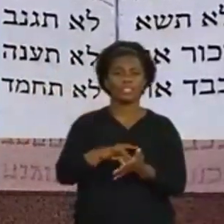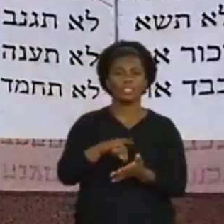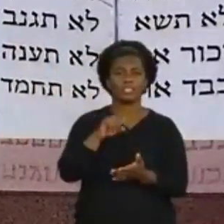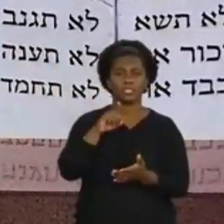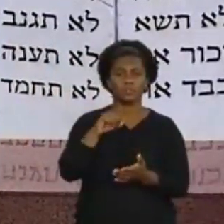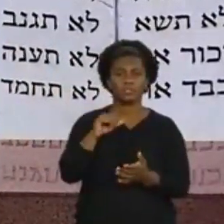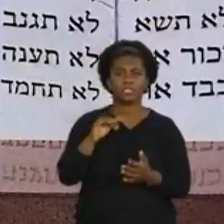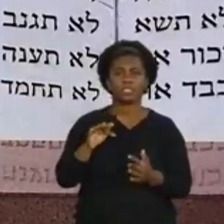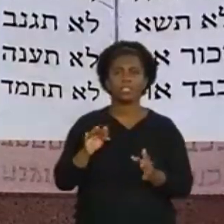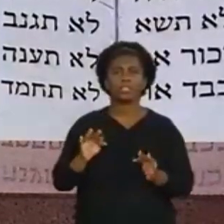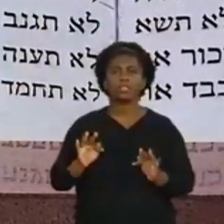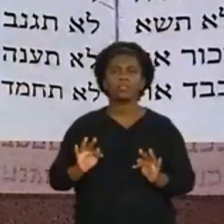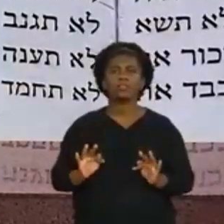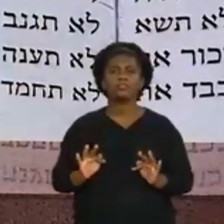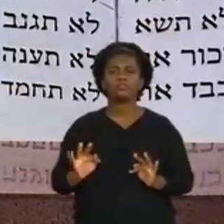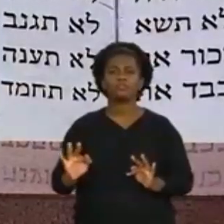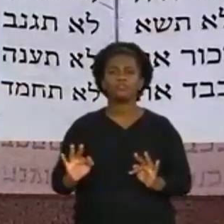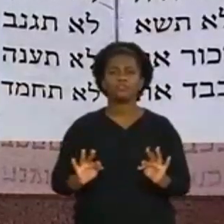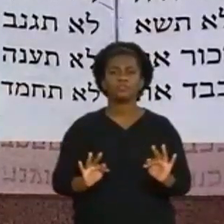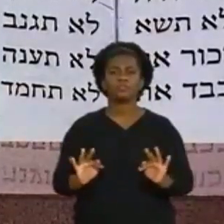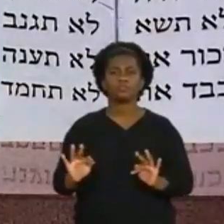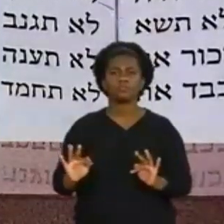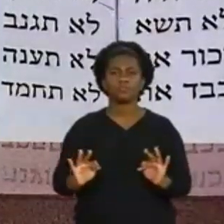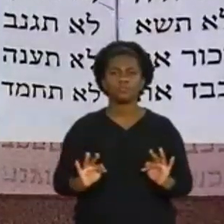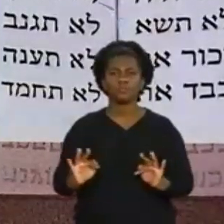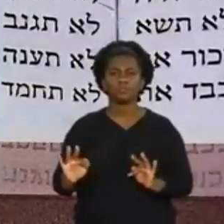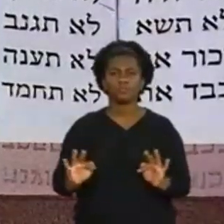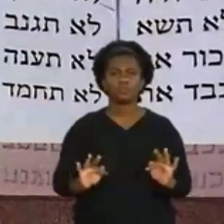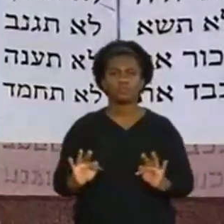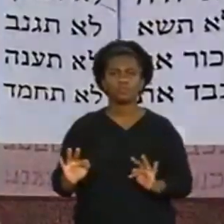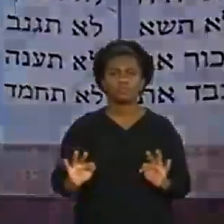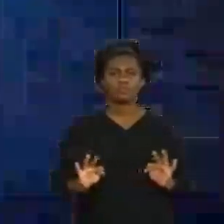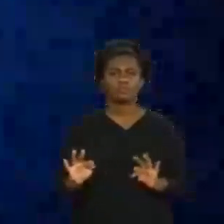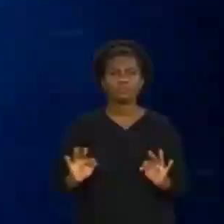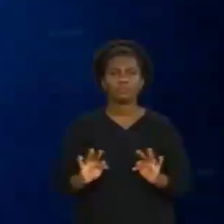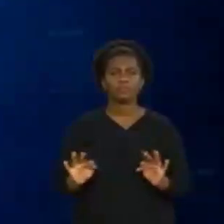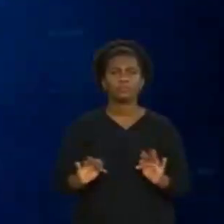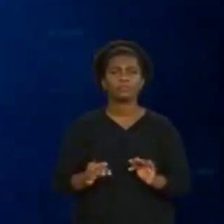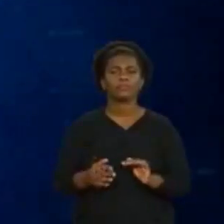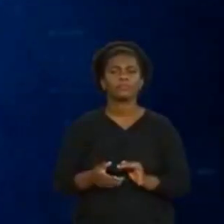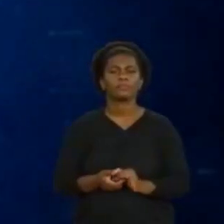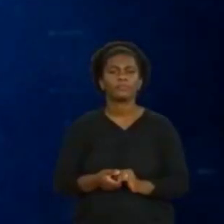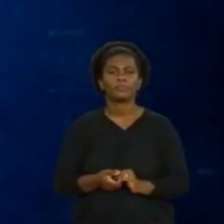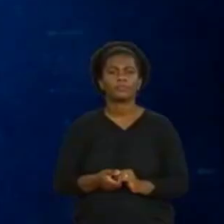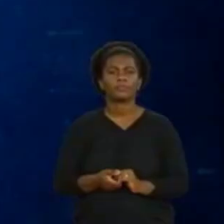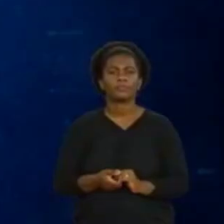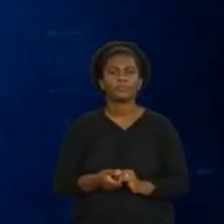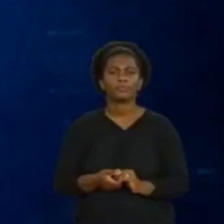Tito, coloca esse versículo na tela, 1:16. Coloca aí. Leia comigo na tela, por favor.